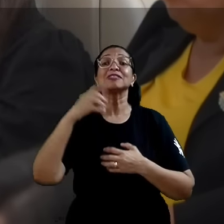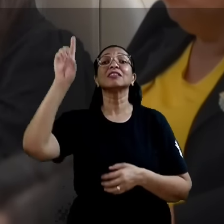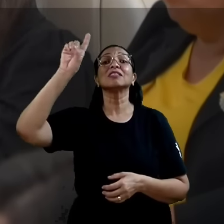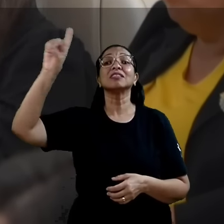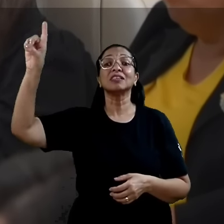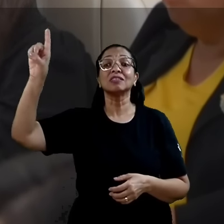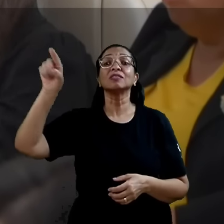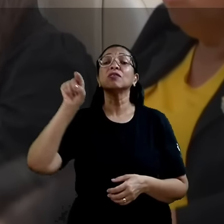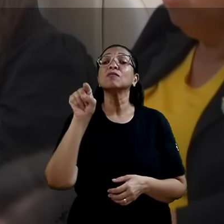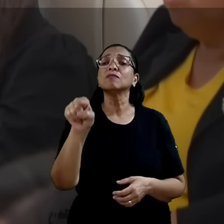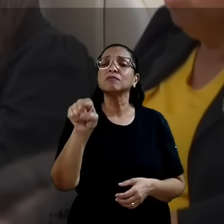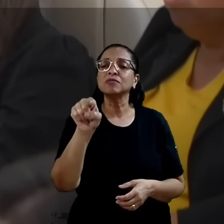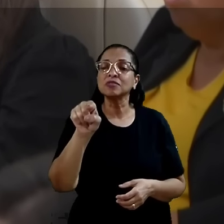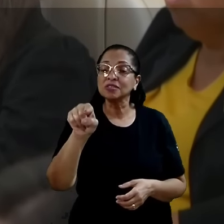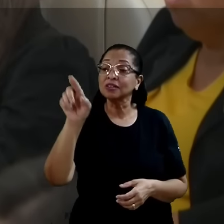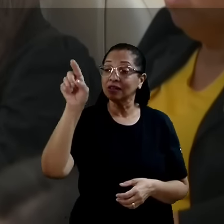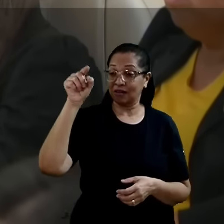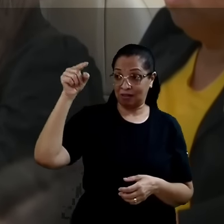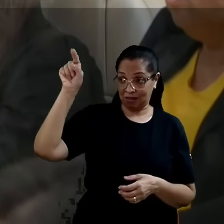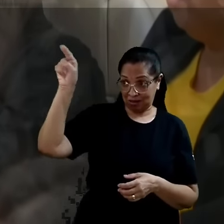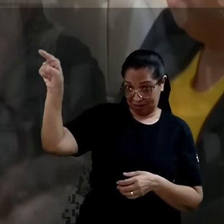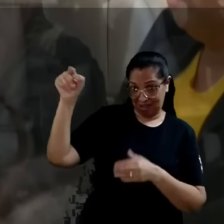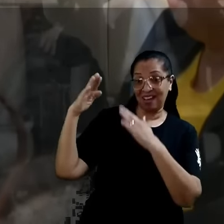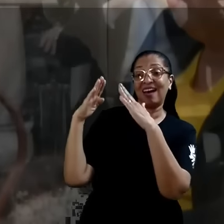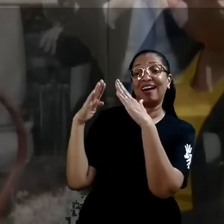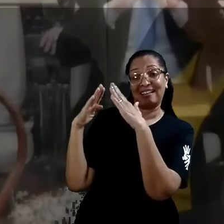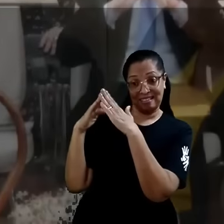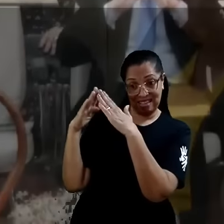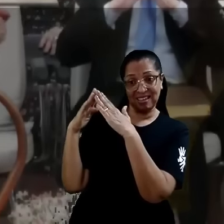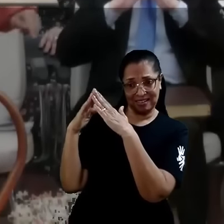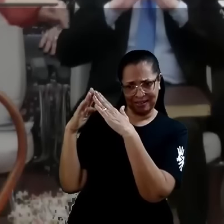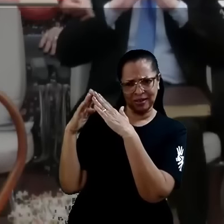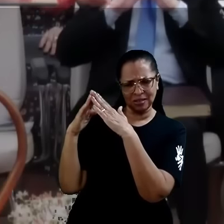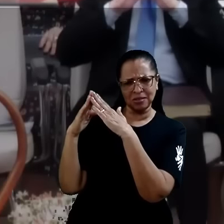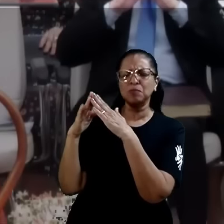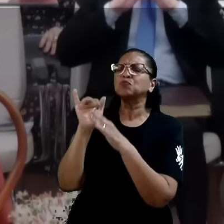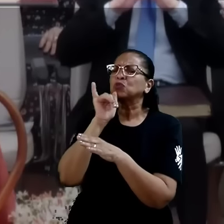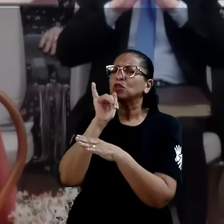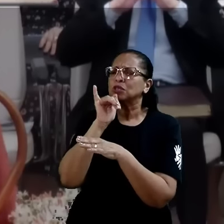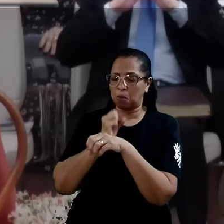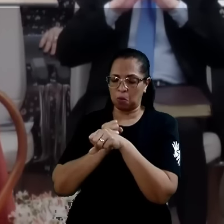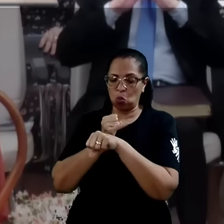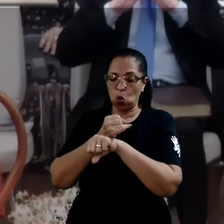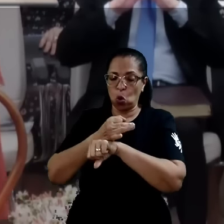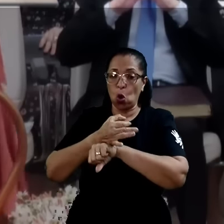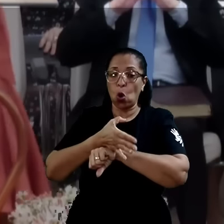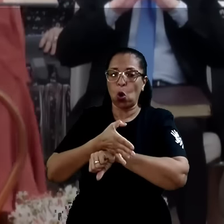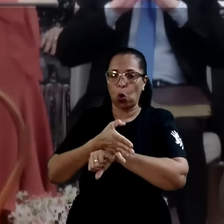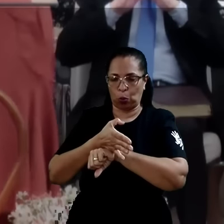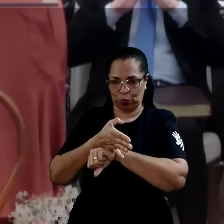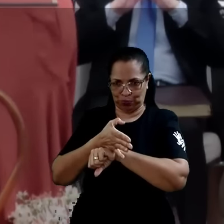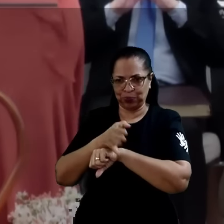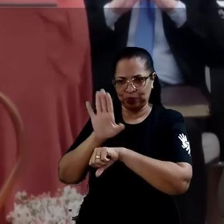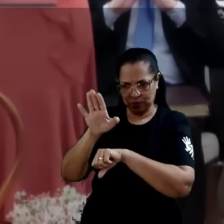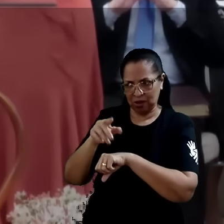levantar de madrugada eu já fiz essas doideira gospel vai marchando até o quarto do teu filho põe a mão na cabeça